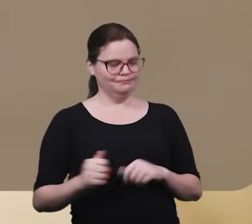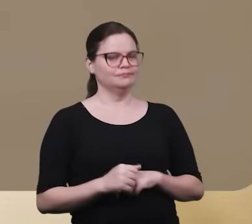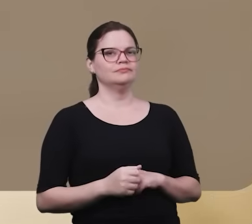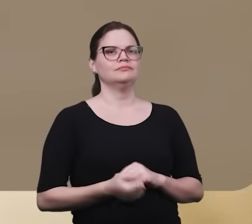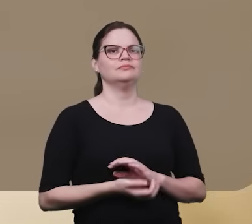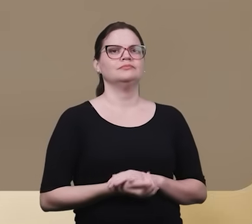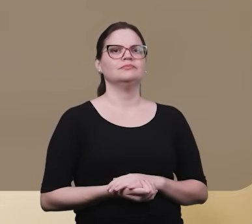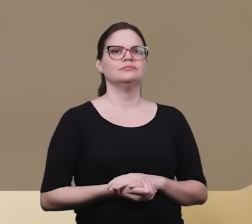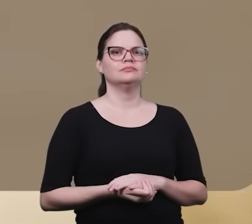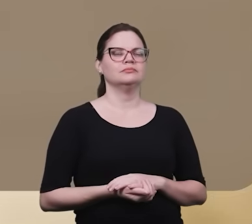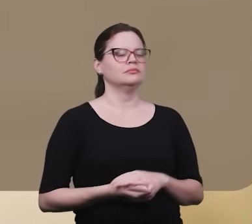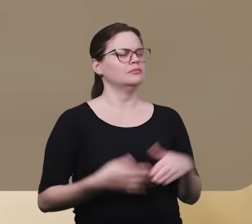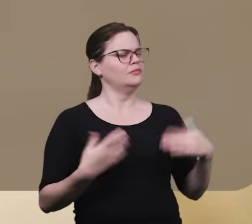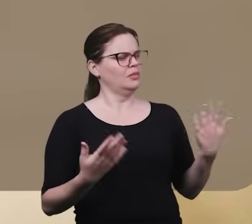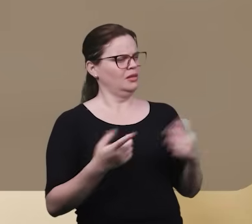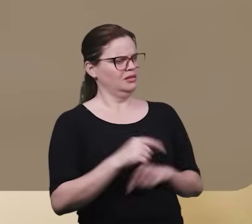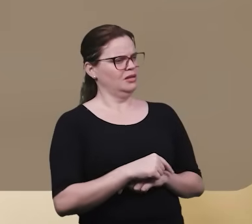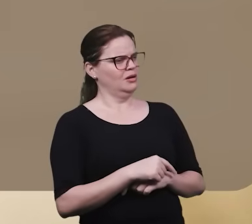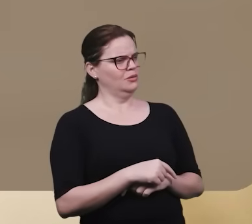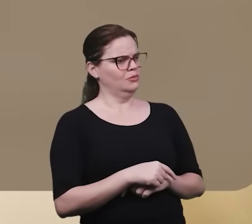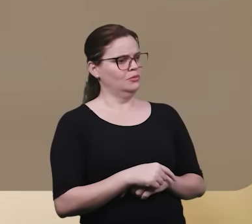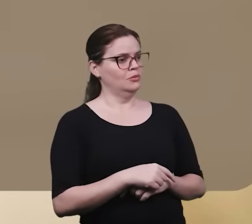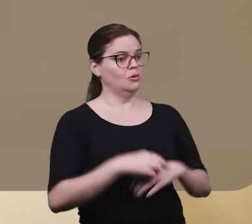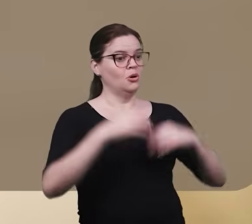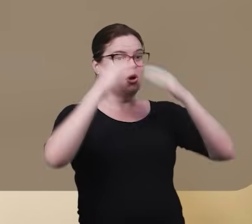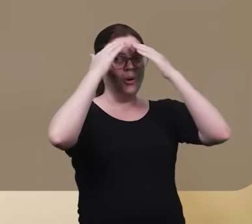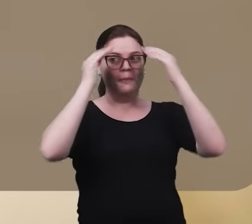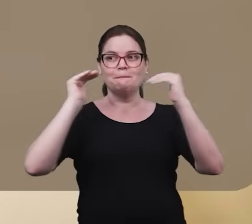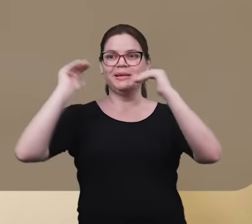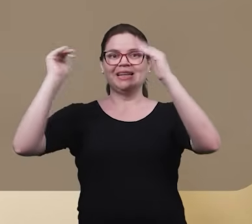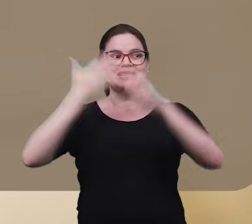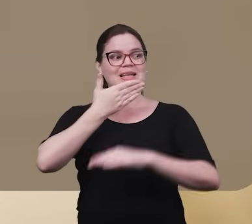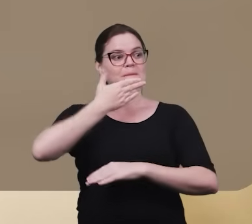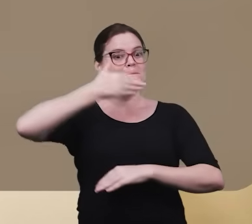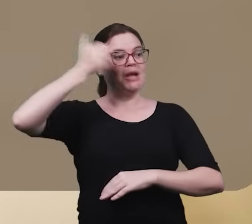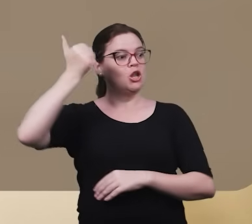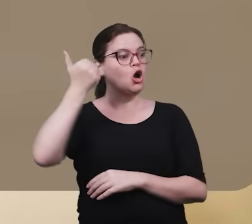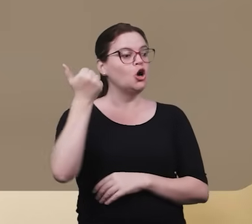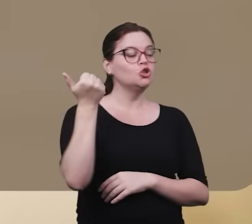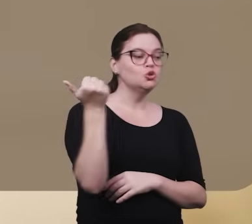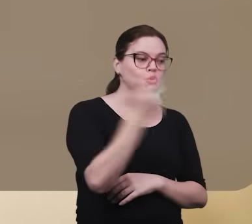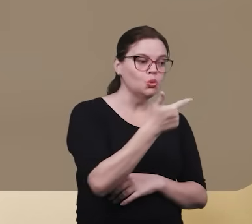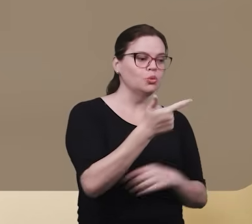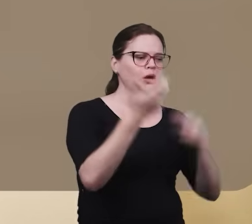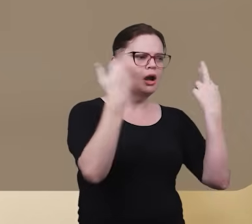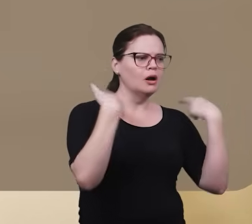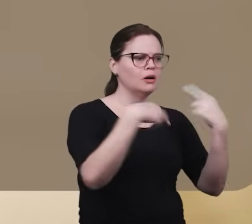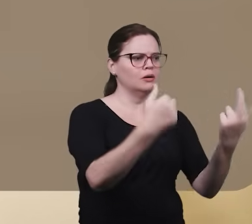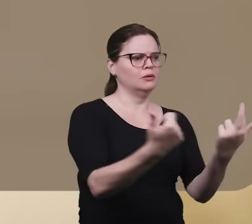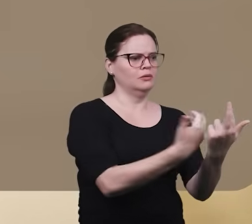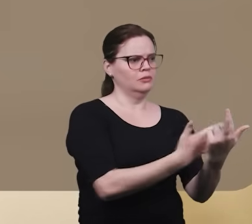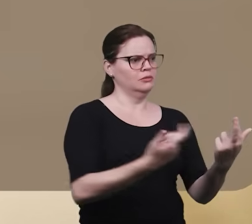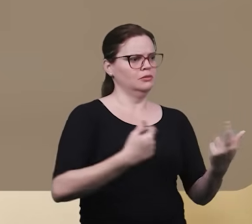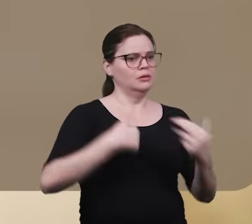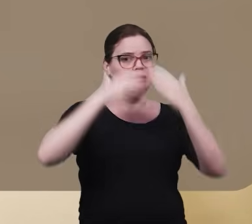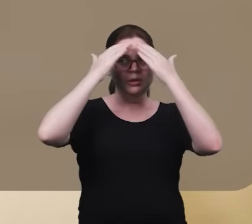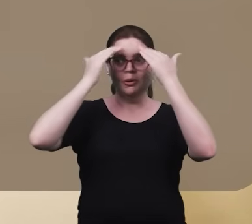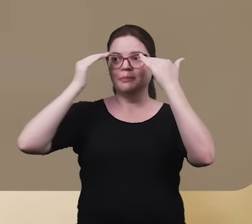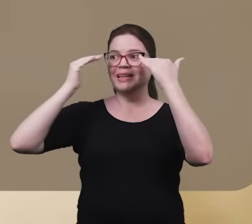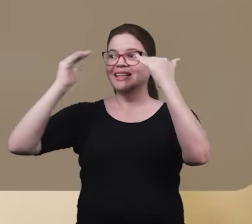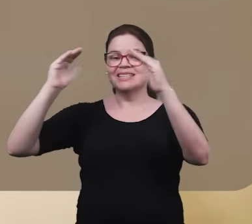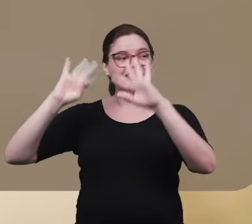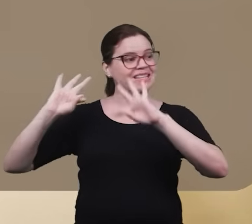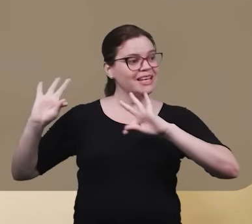eis que o obedecer é melhor do que sacrificar, e o atender é melhor do que a gordura de carneiros,